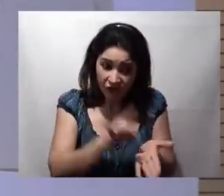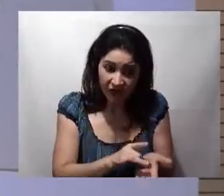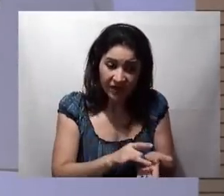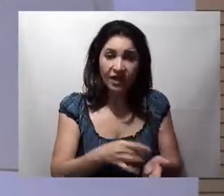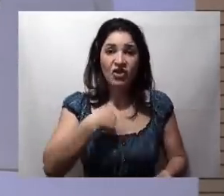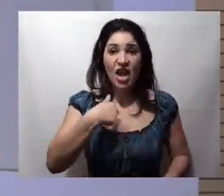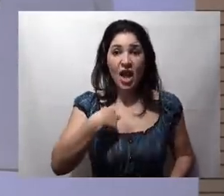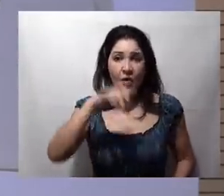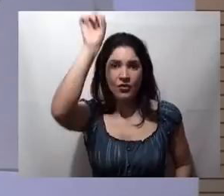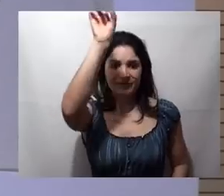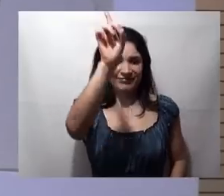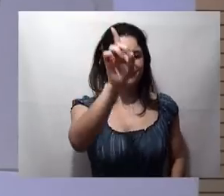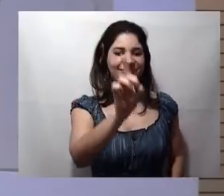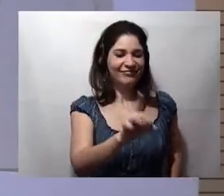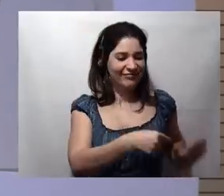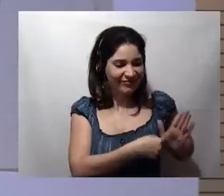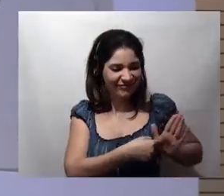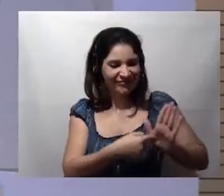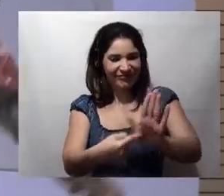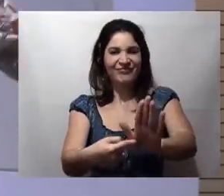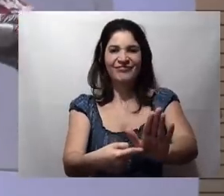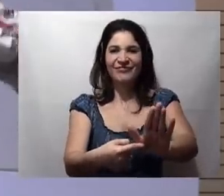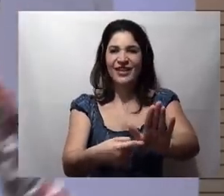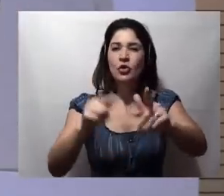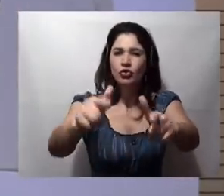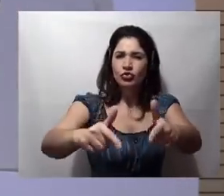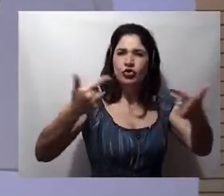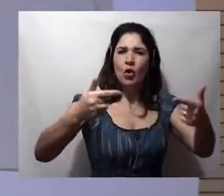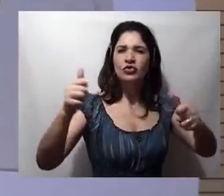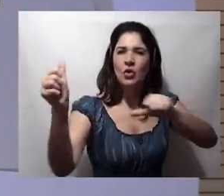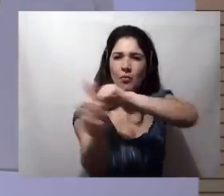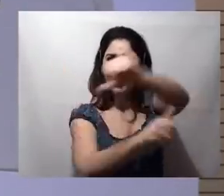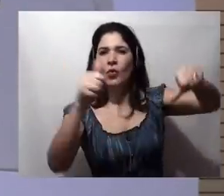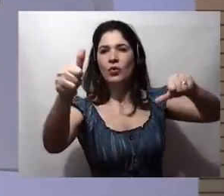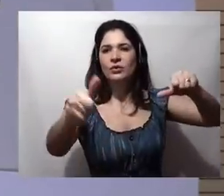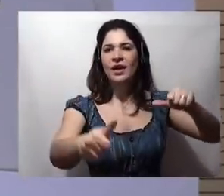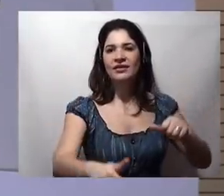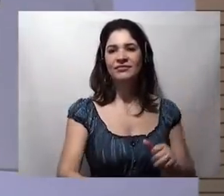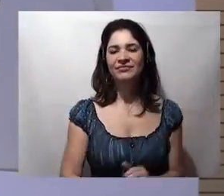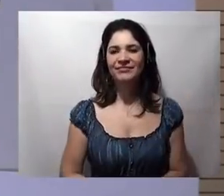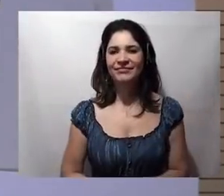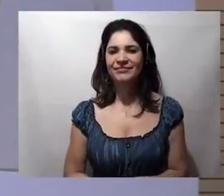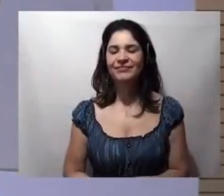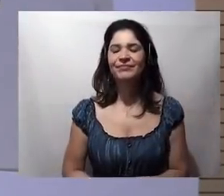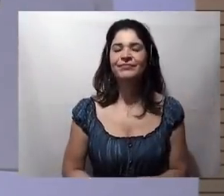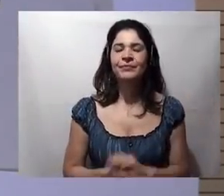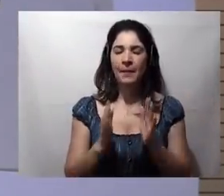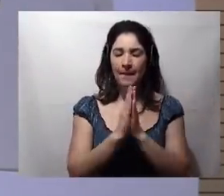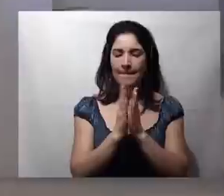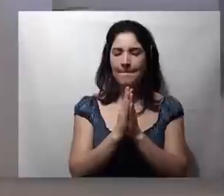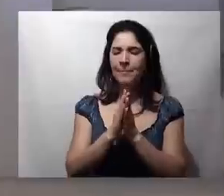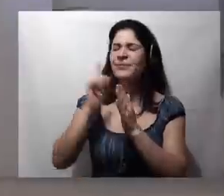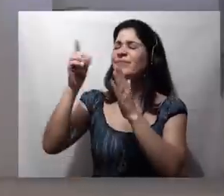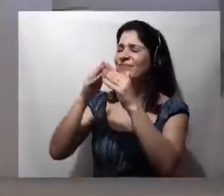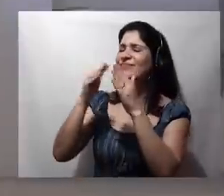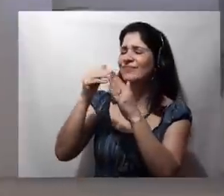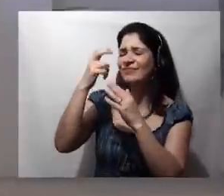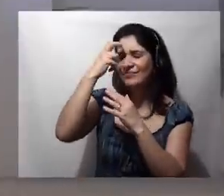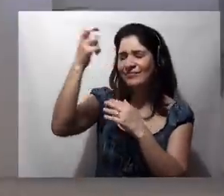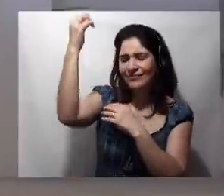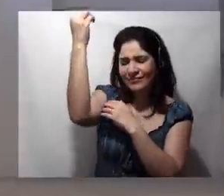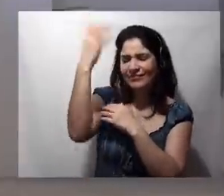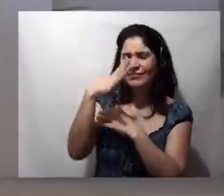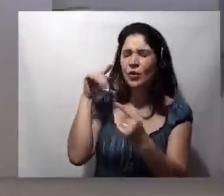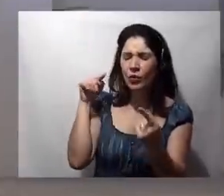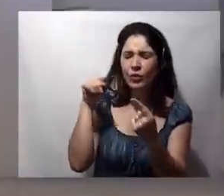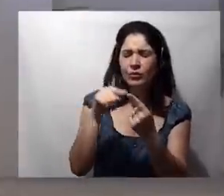diz o senhor e farei mudar a vossa sorte nós pedimos senhor sabedoria graça